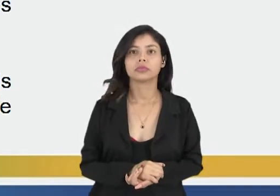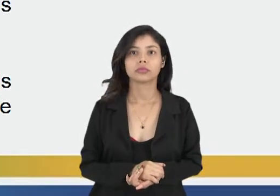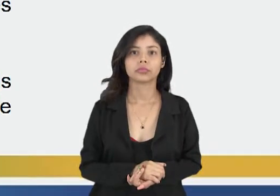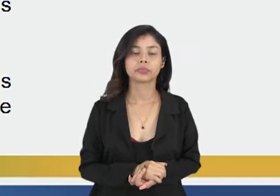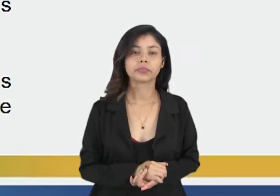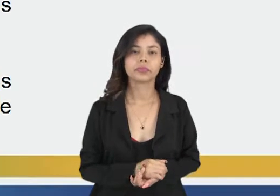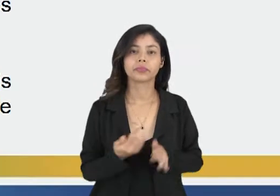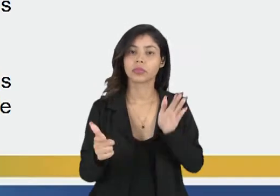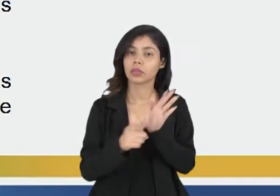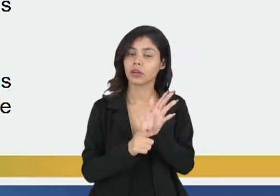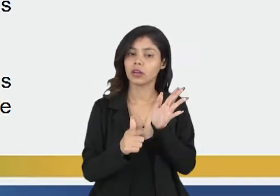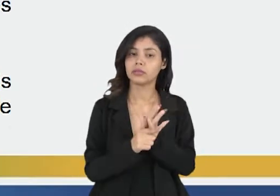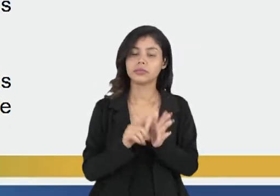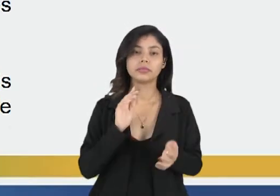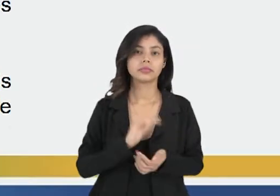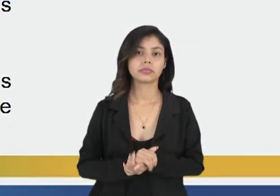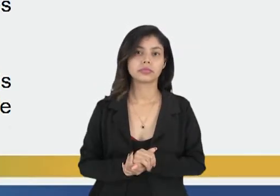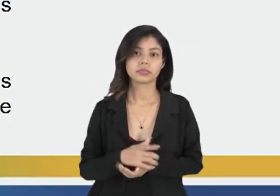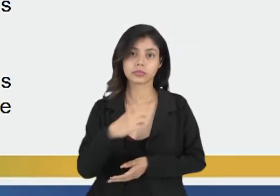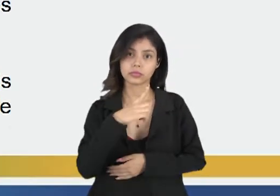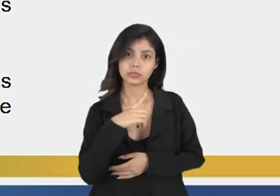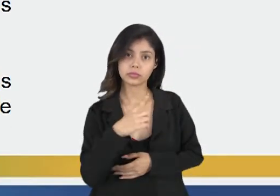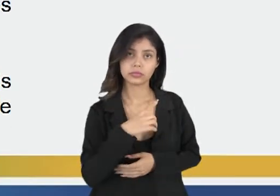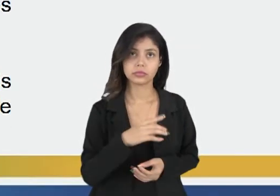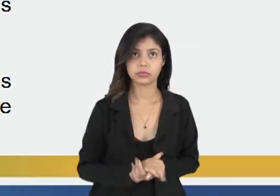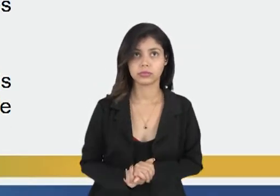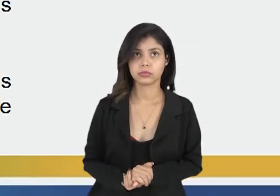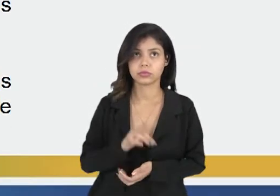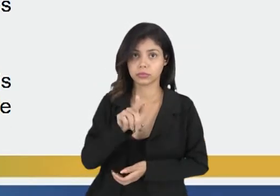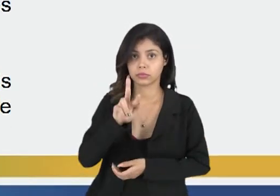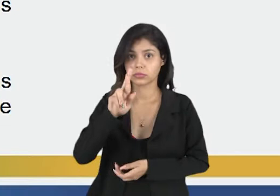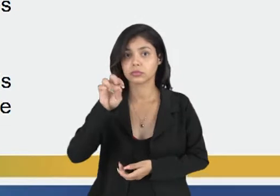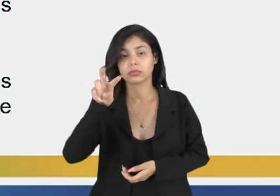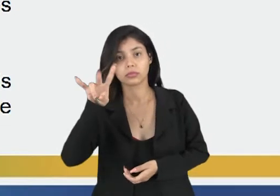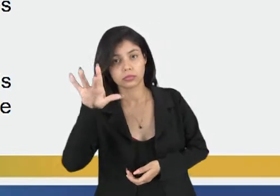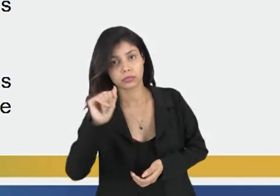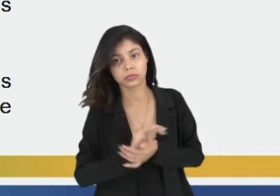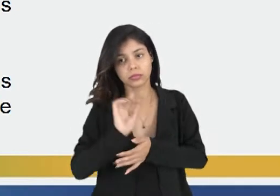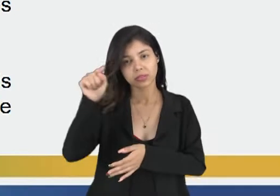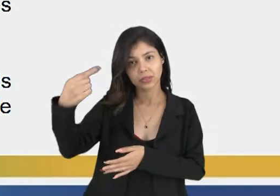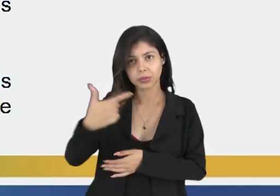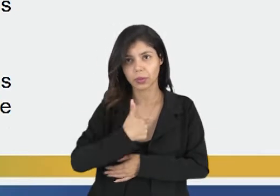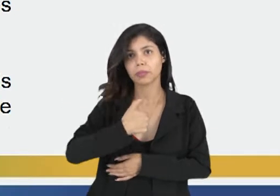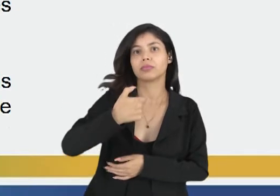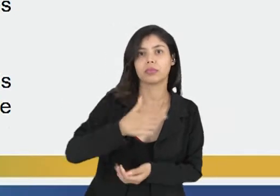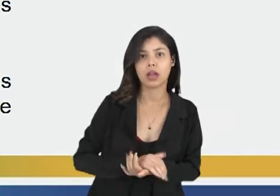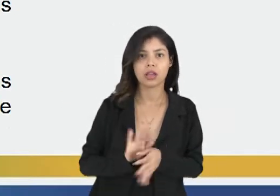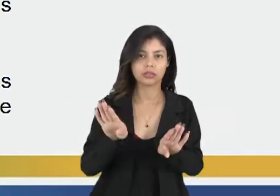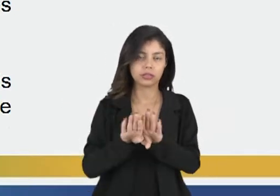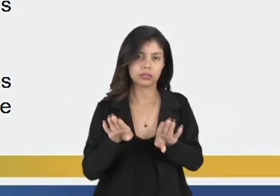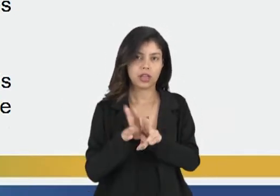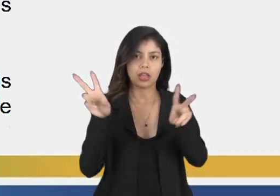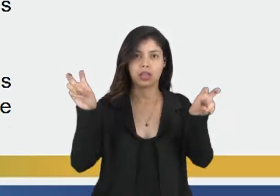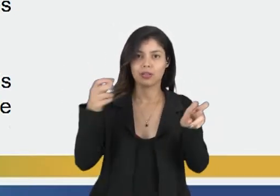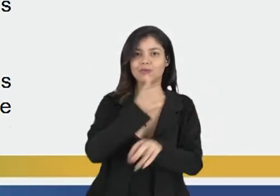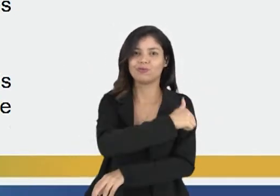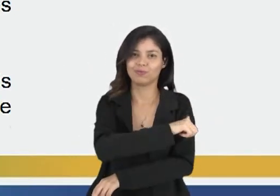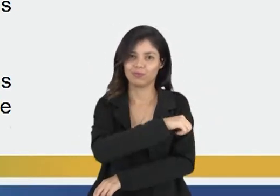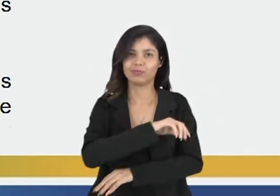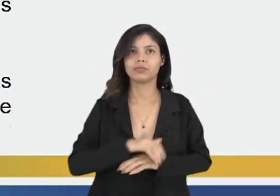manchete da Folha de São Paulo, temos: grávida morre após ser baleada em tiroteio no